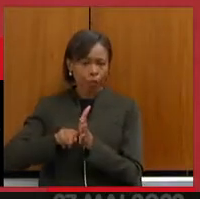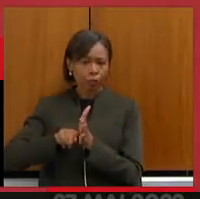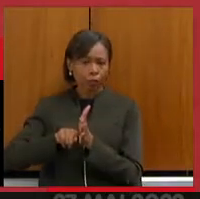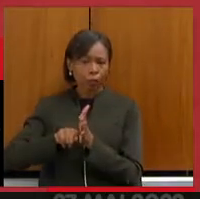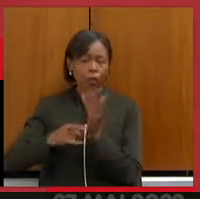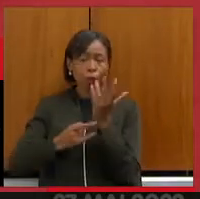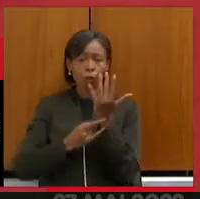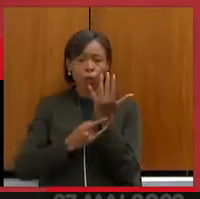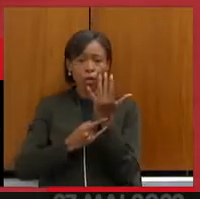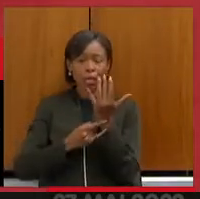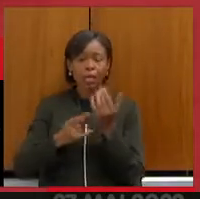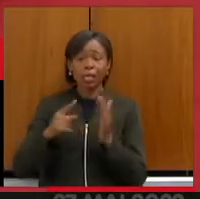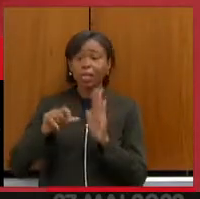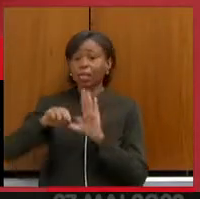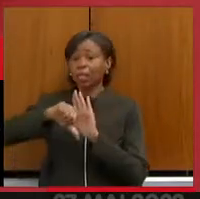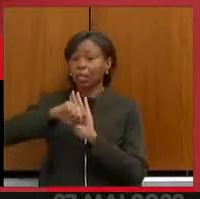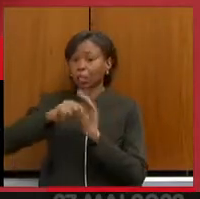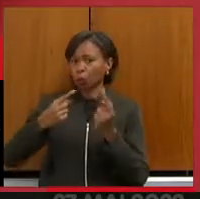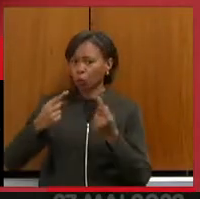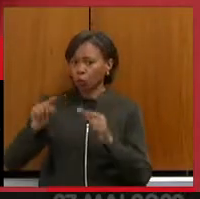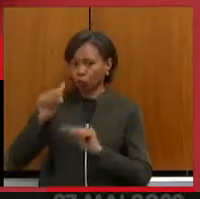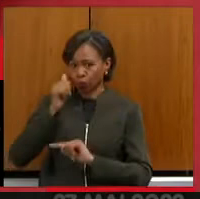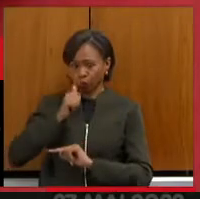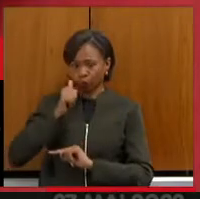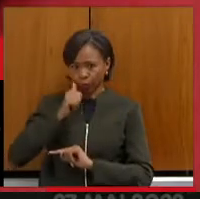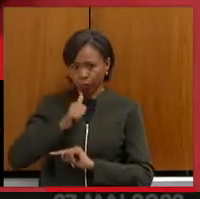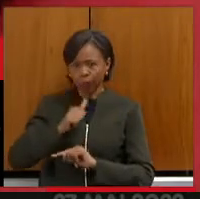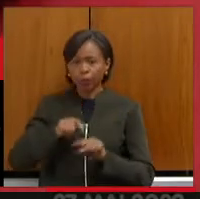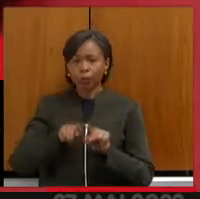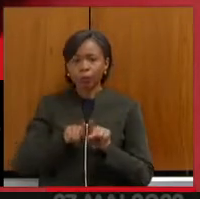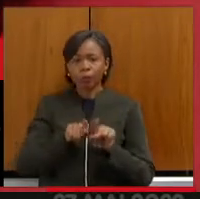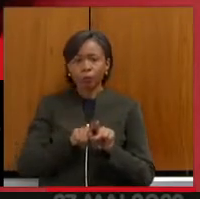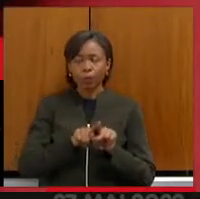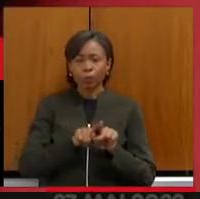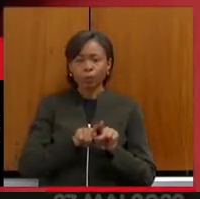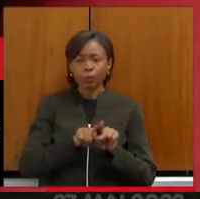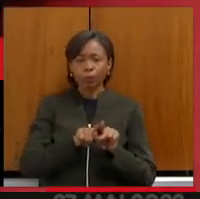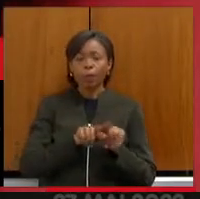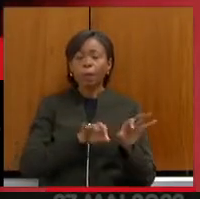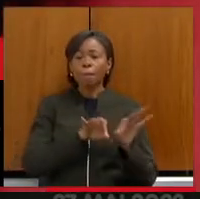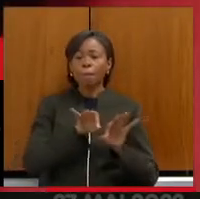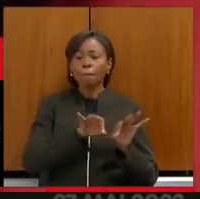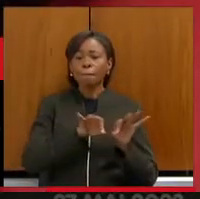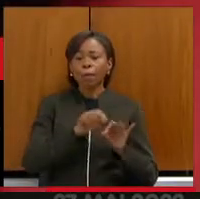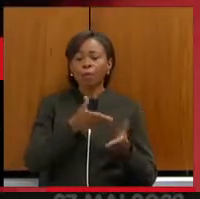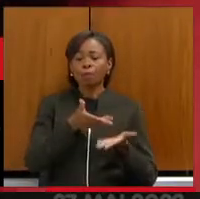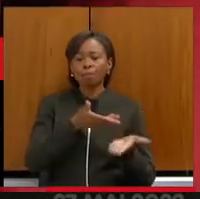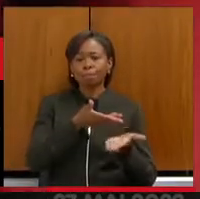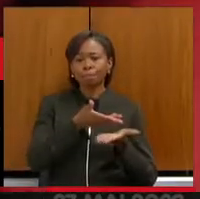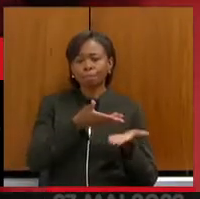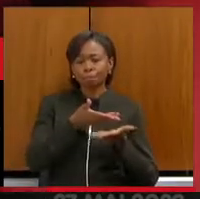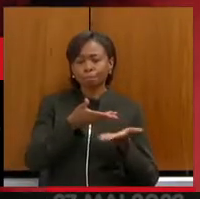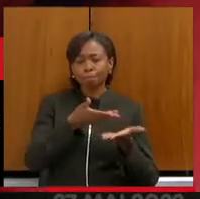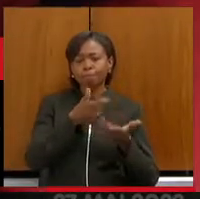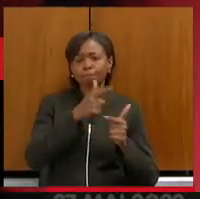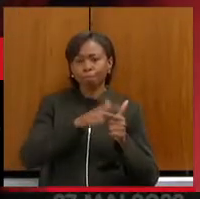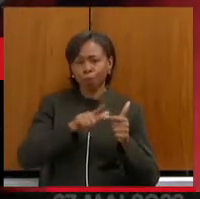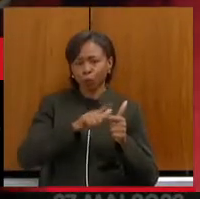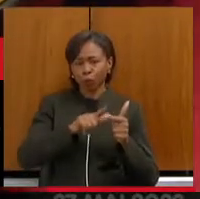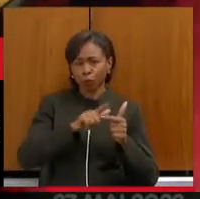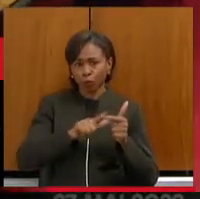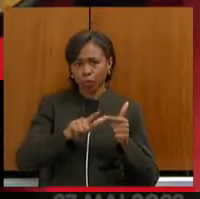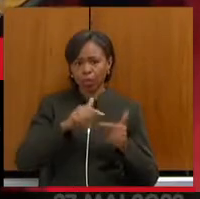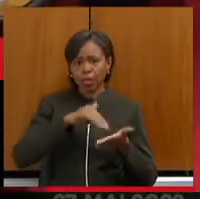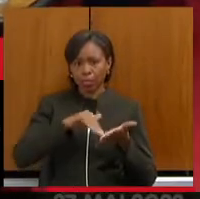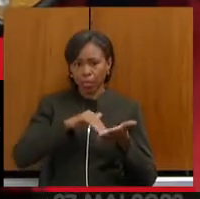da UFMG programa mediação de conflitos a subsecretaria de prevenção à criminalidade da Secretaria de